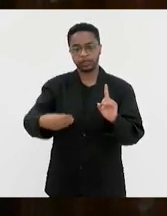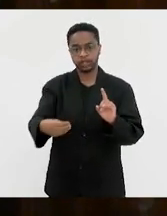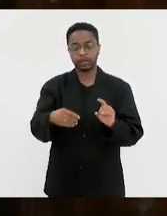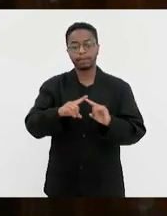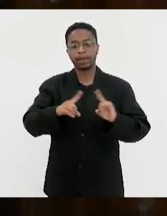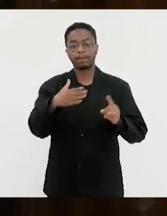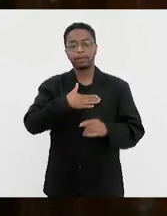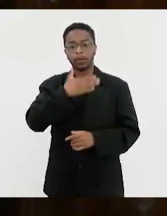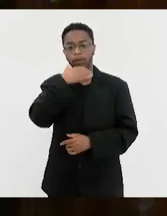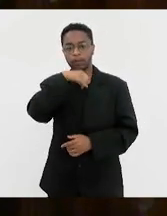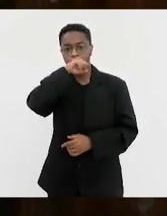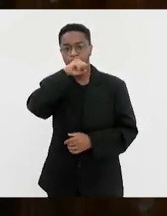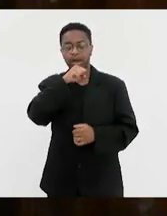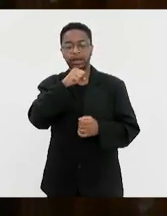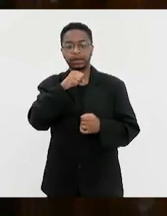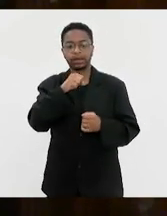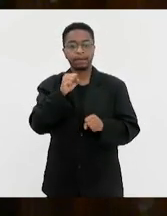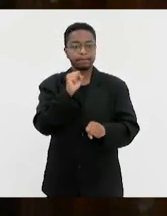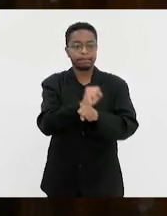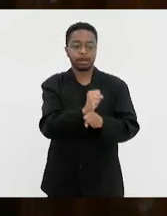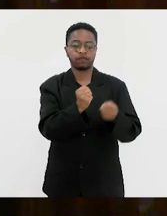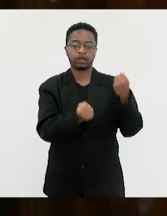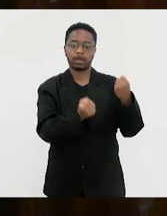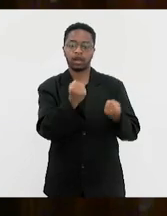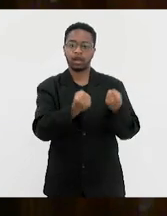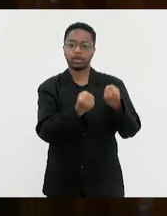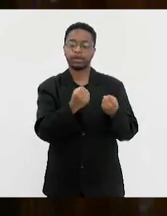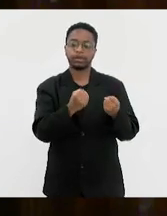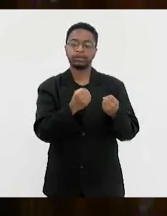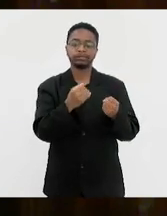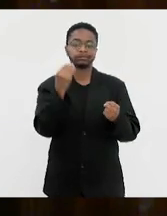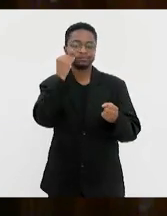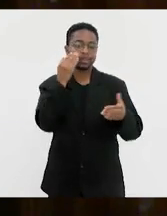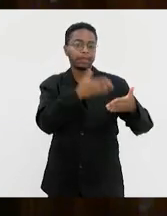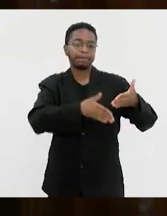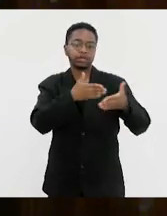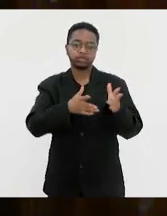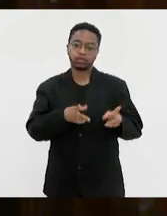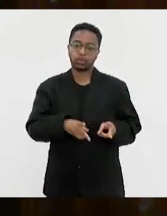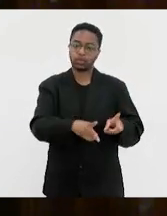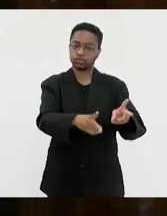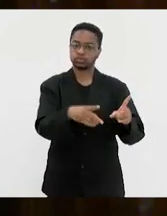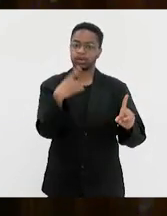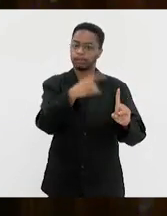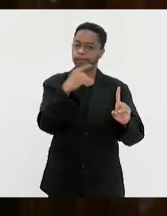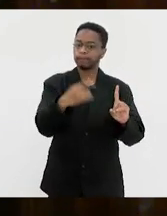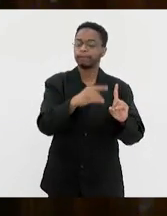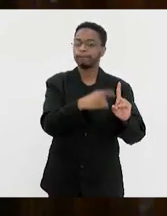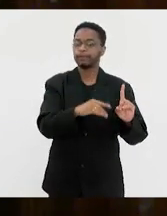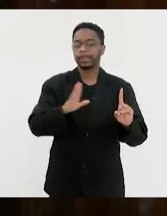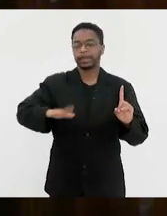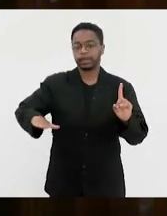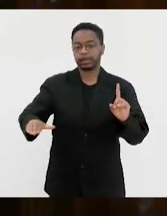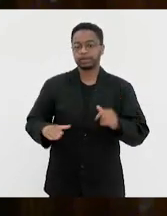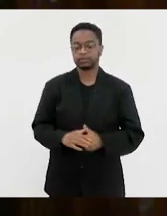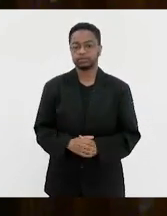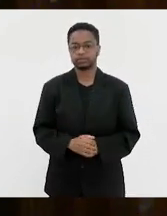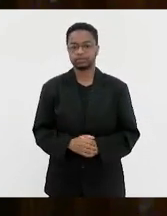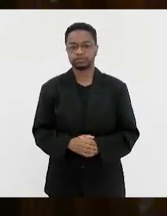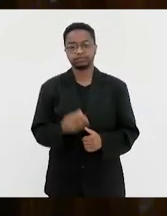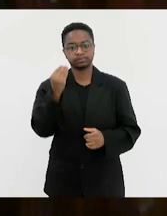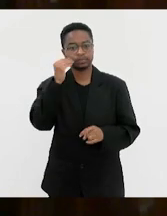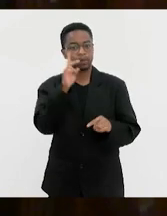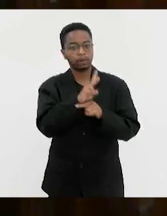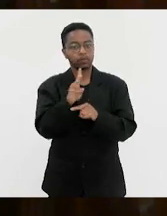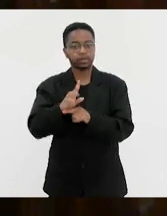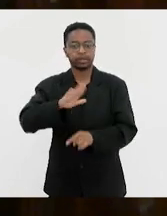deixava as portas abertas e ia lá impedir que aquela covardia continuasse, e tentava proteger aquelas crianças. Então, se